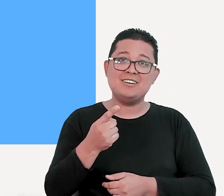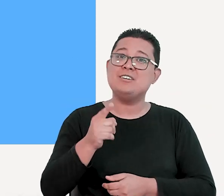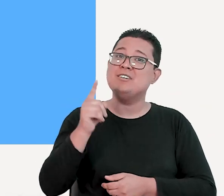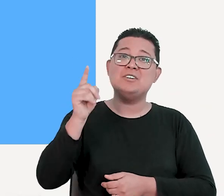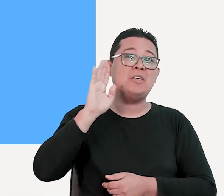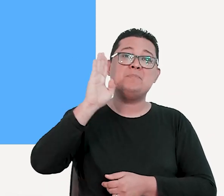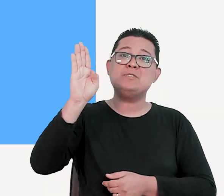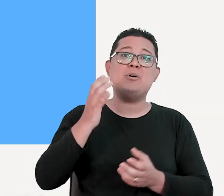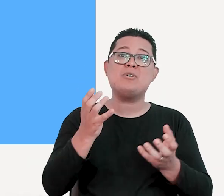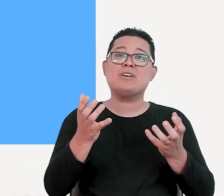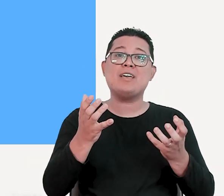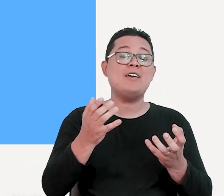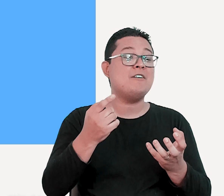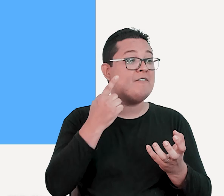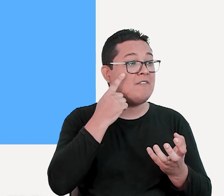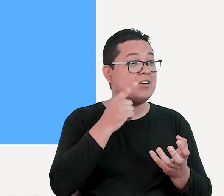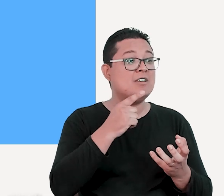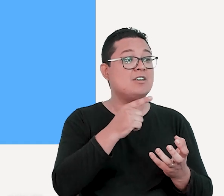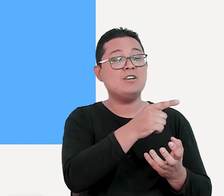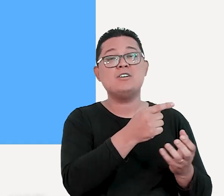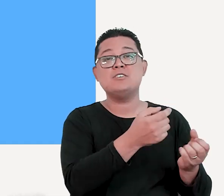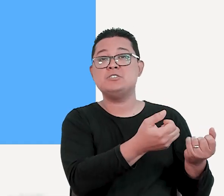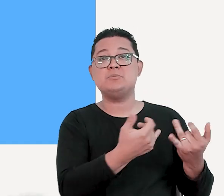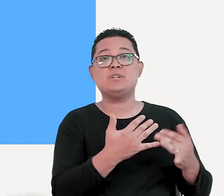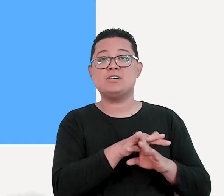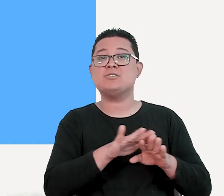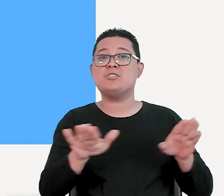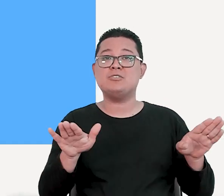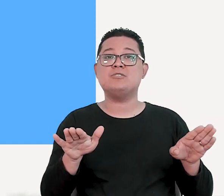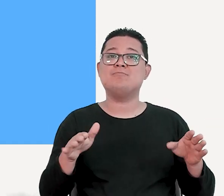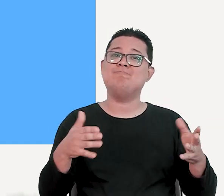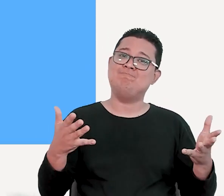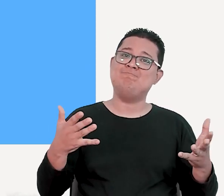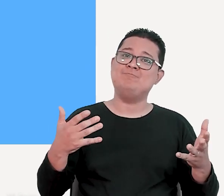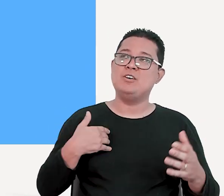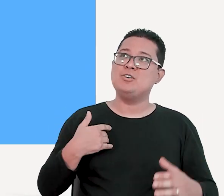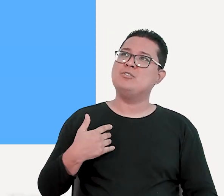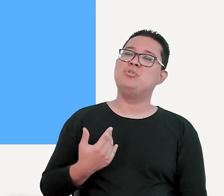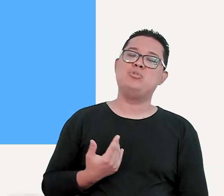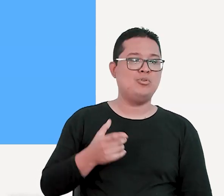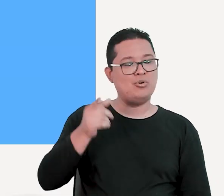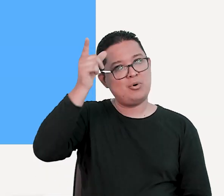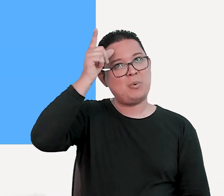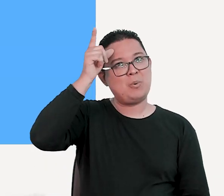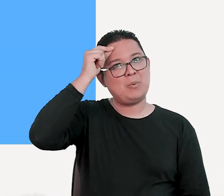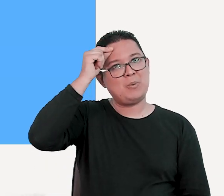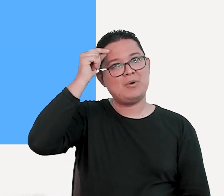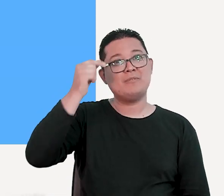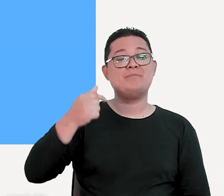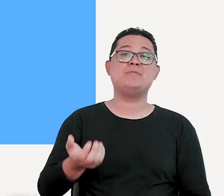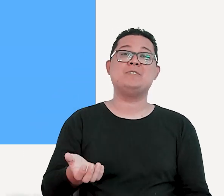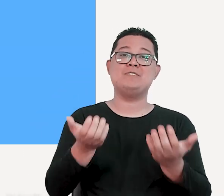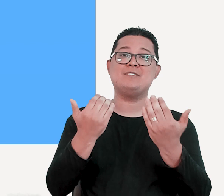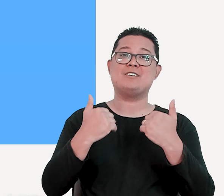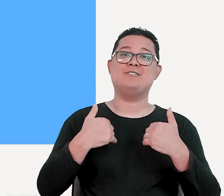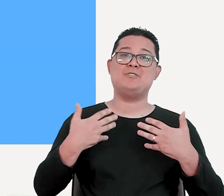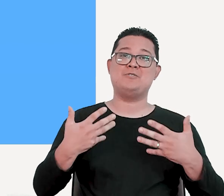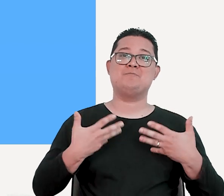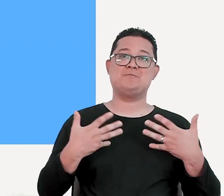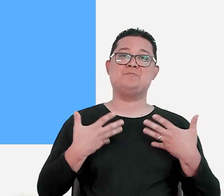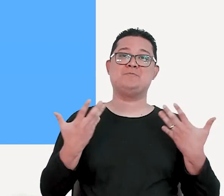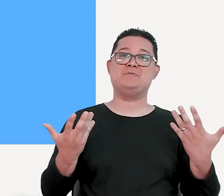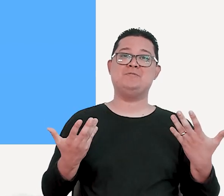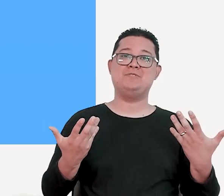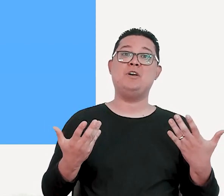gramática está perfeita ou não. Então, isso estimula. E eles falam ainda assim, você fala português e você está falando